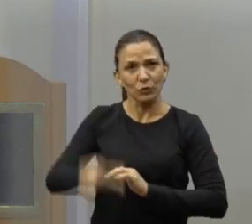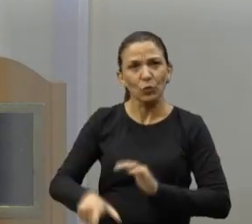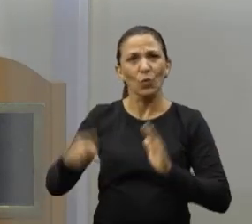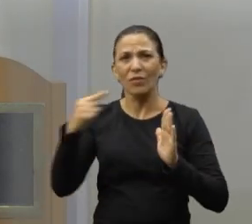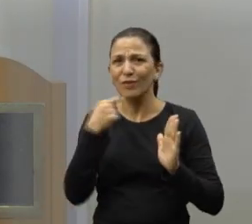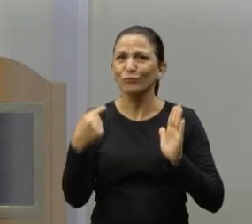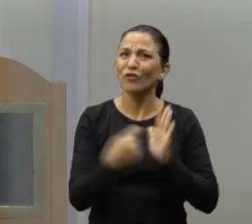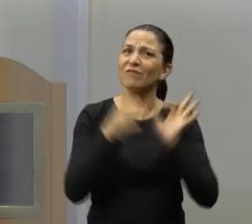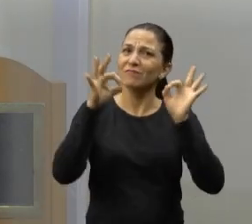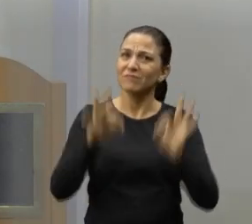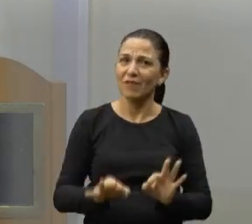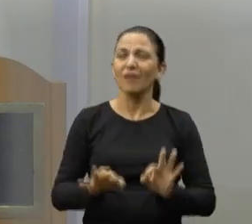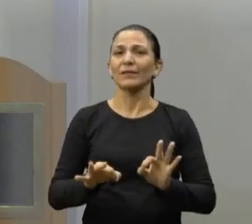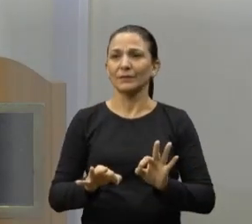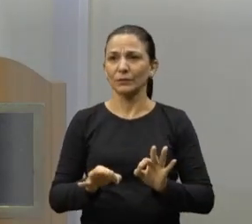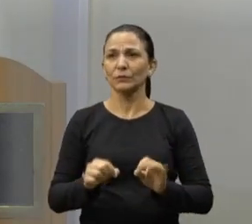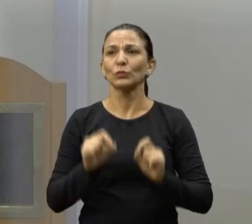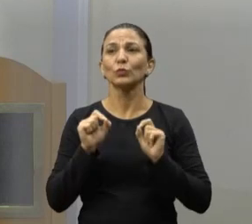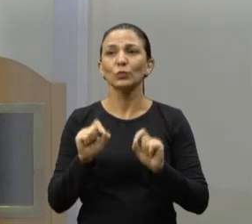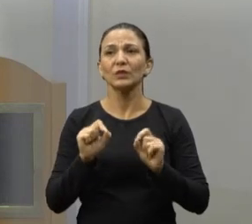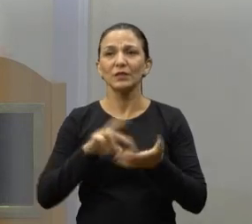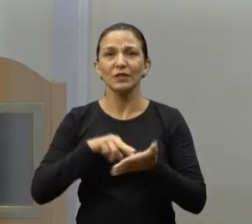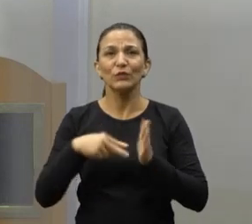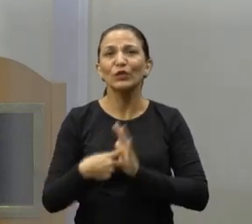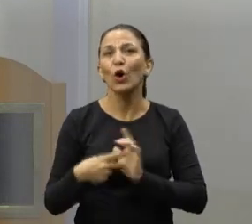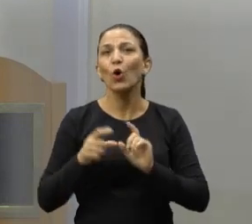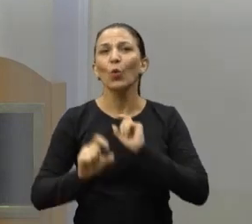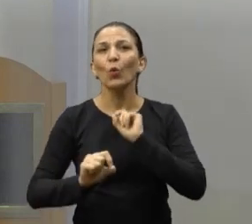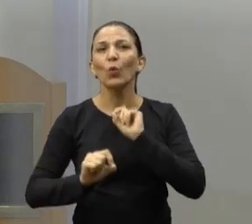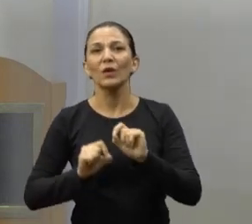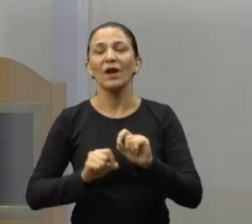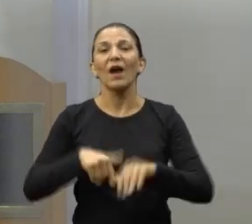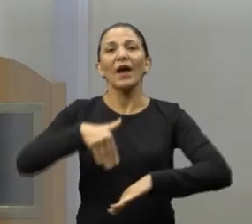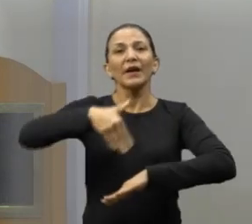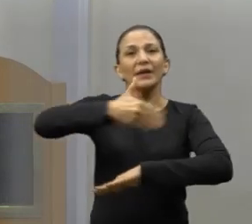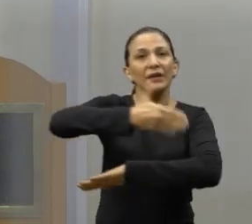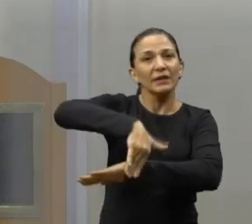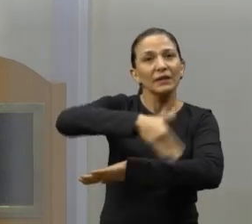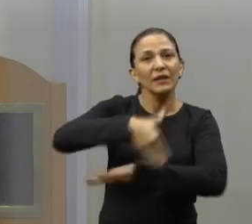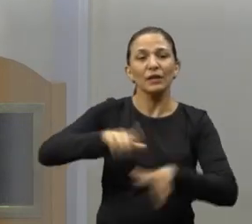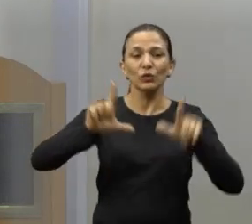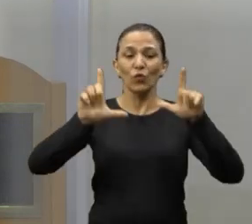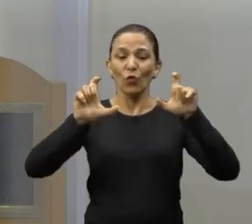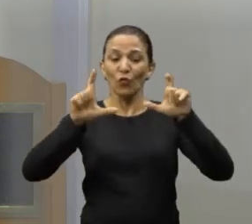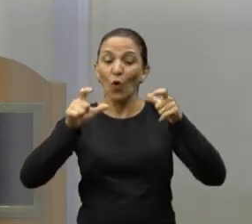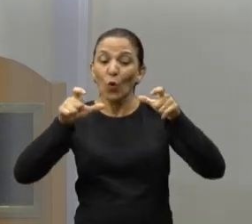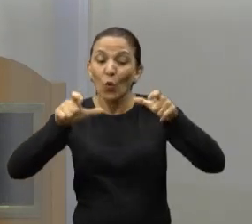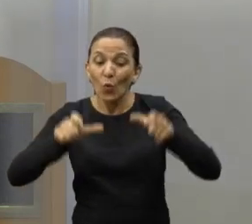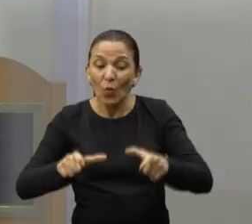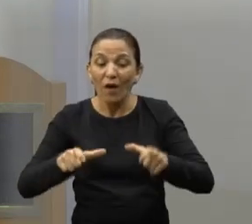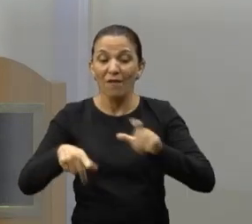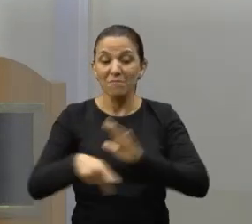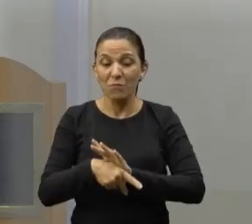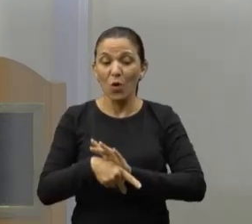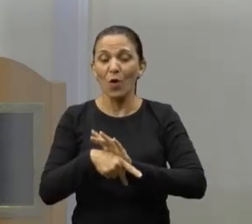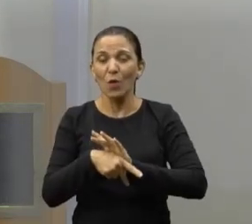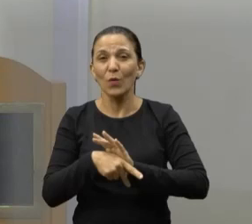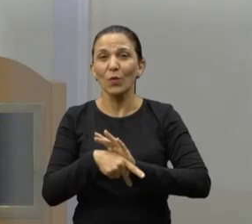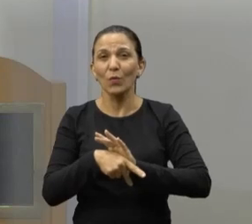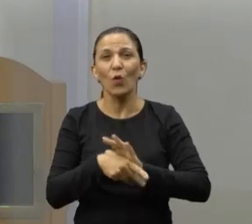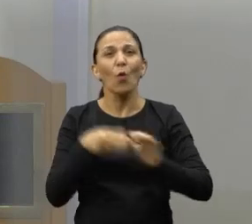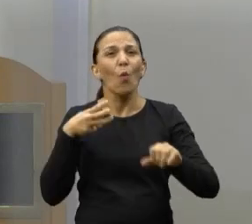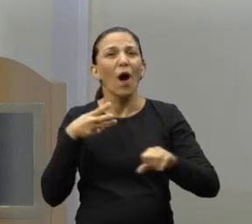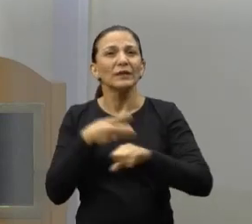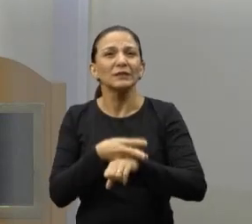corretamente né mas quando eu falo denunciar corretamente é ter o endereço é ter foto do local é registrar conversa de